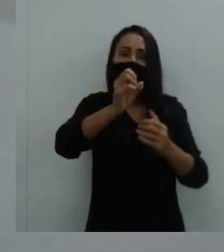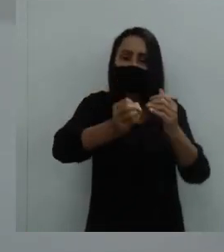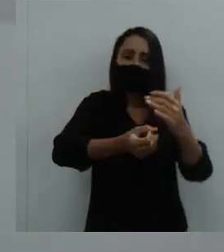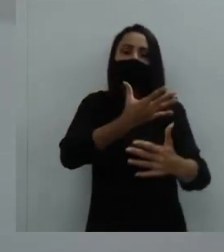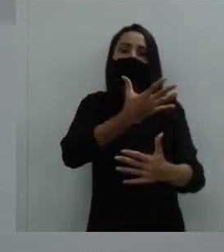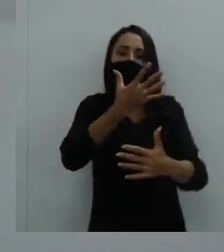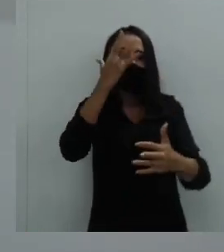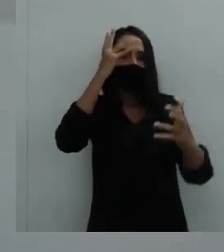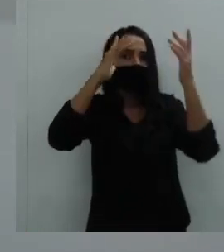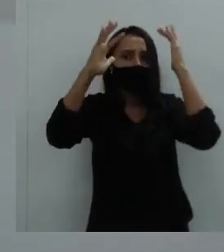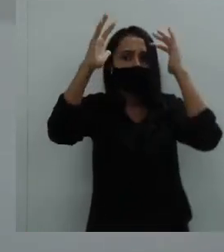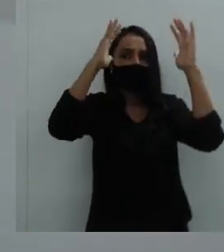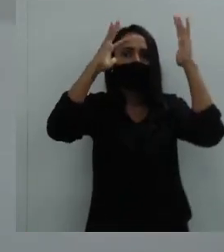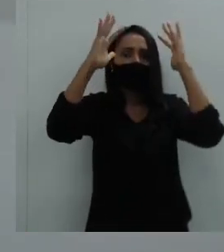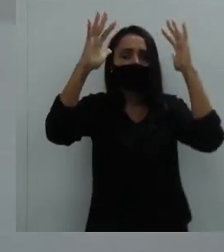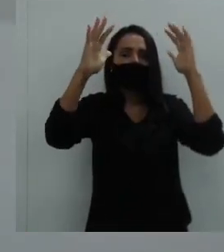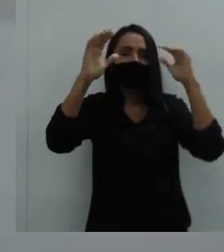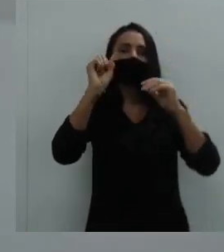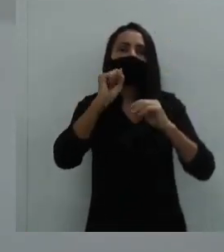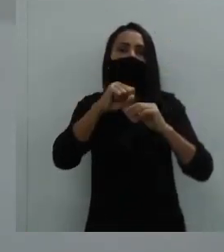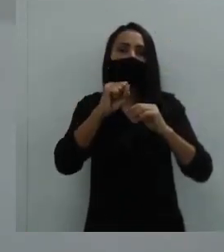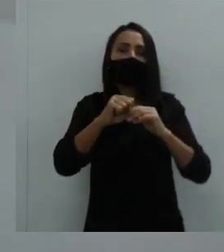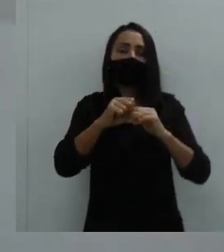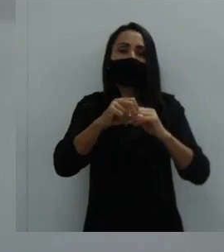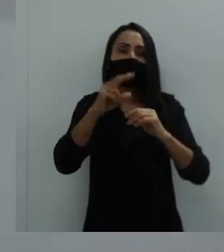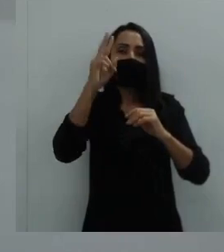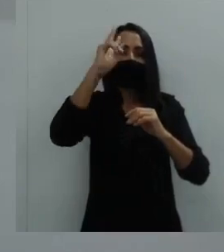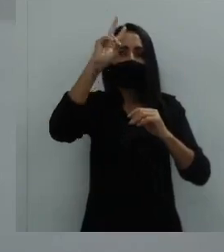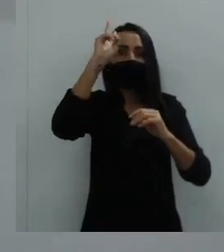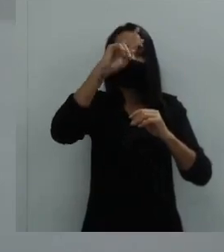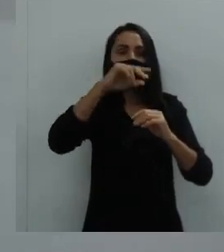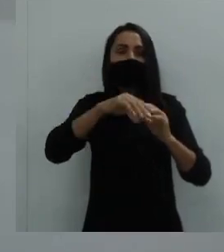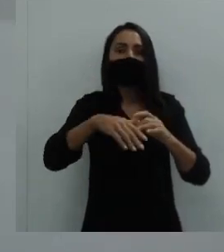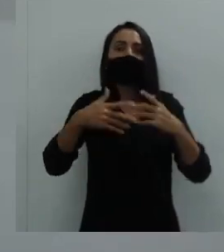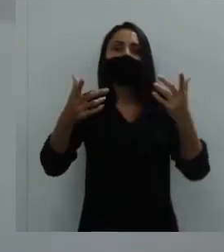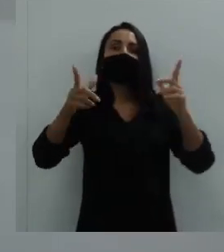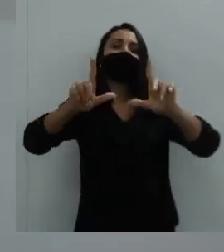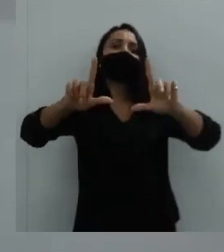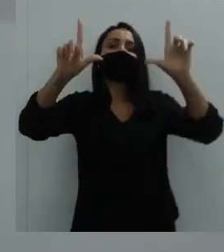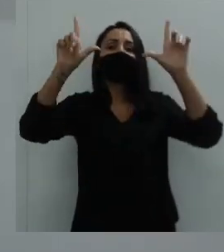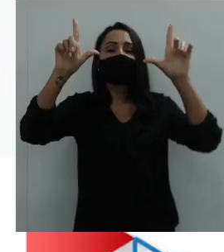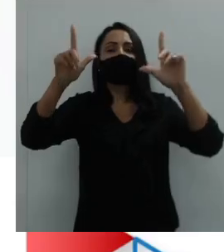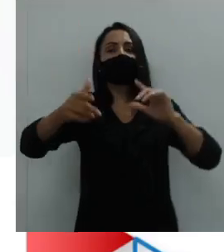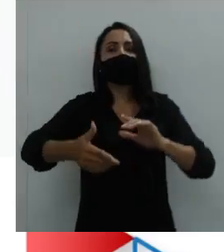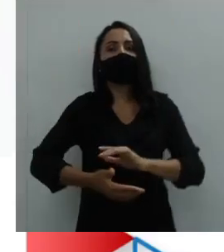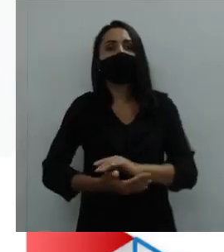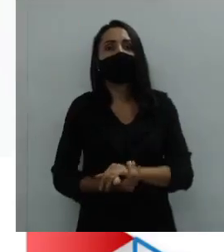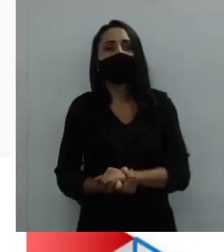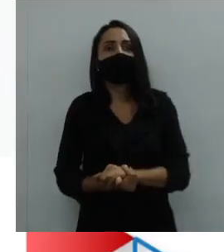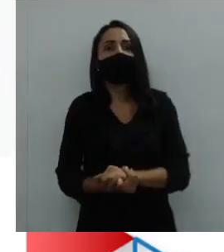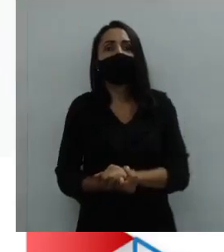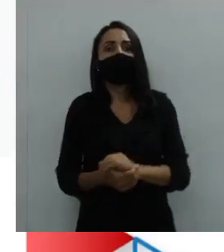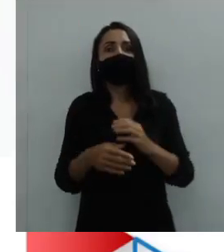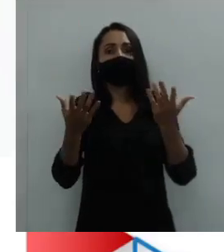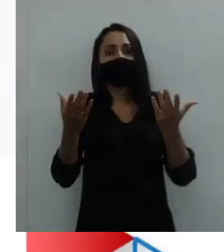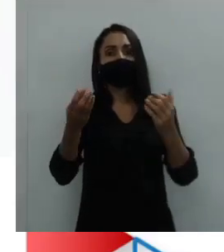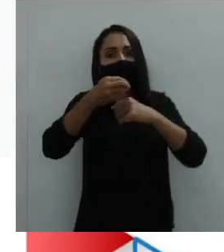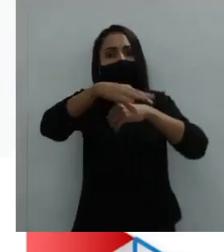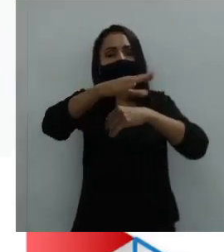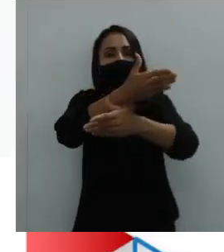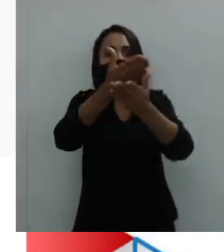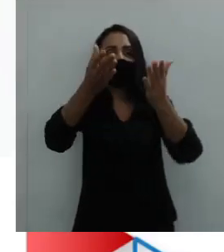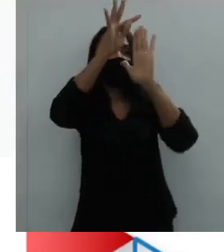imaginário, ficcional. Lembrem-se disso. E na tela, trago para vocês, para deixá-los com vontade, é